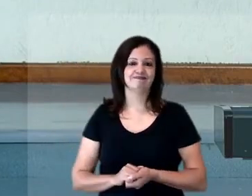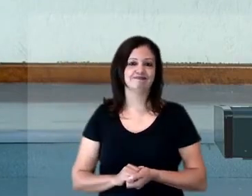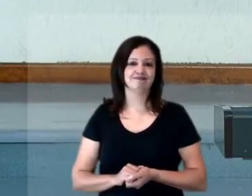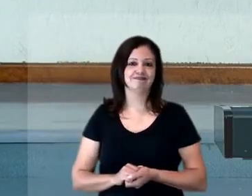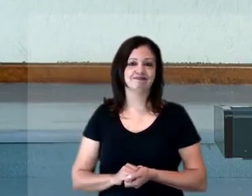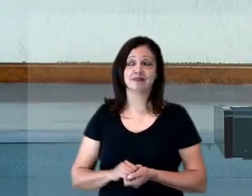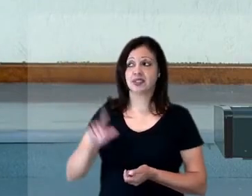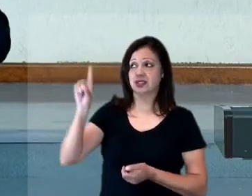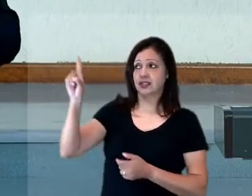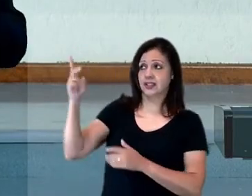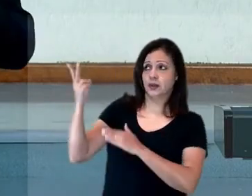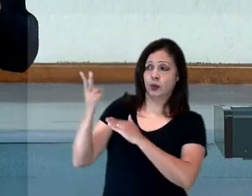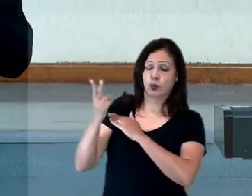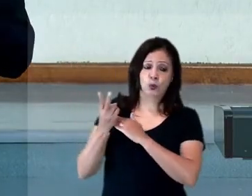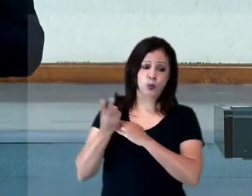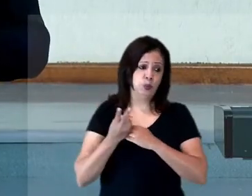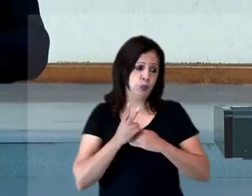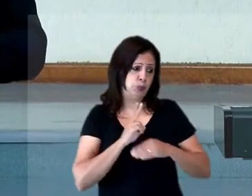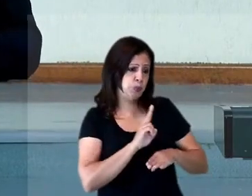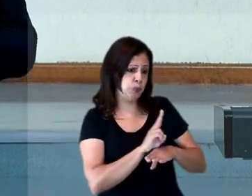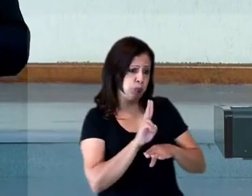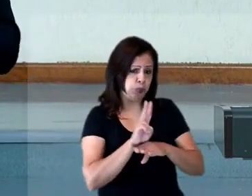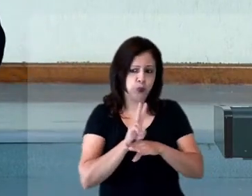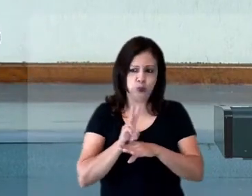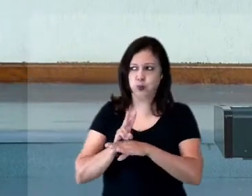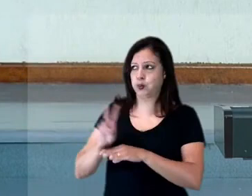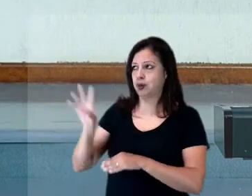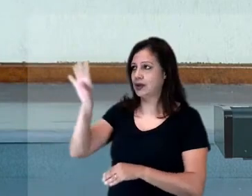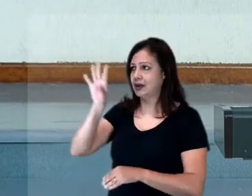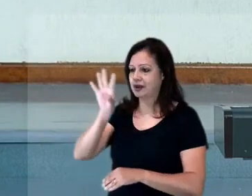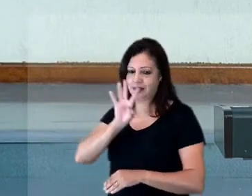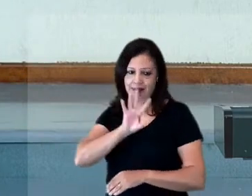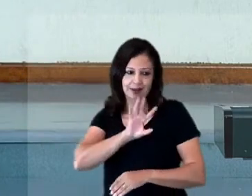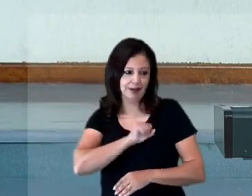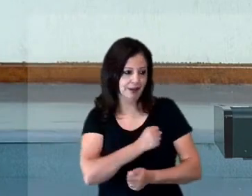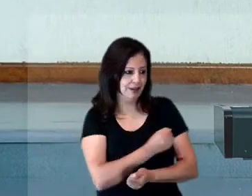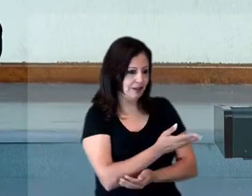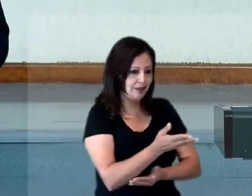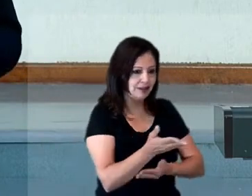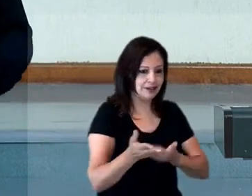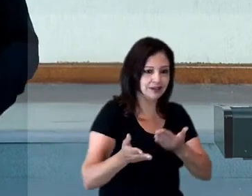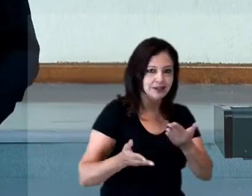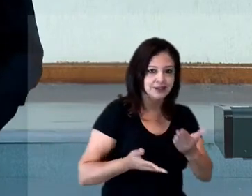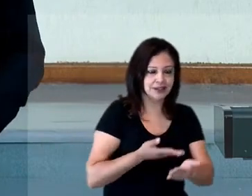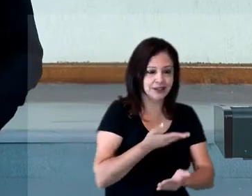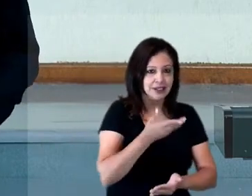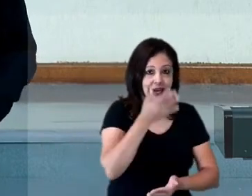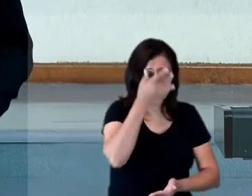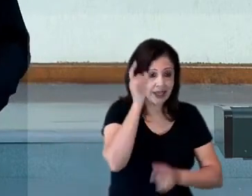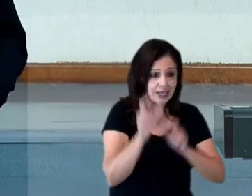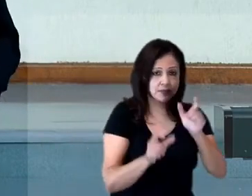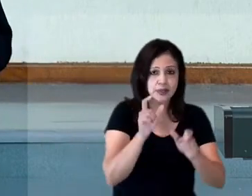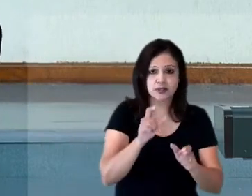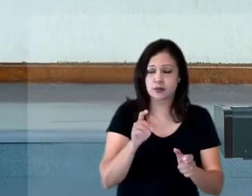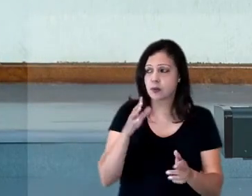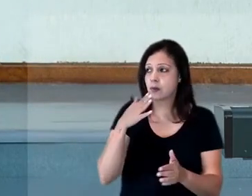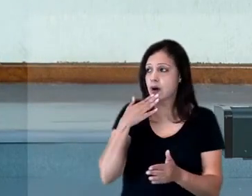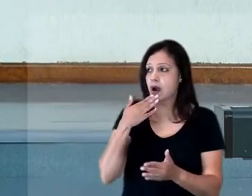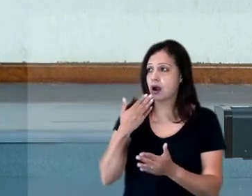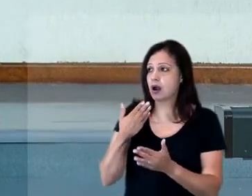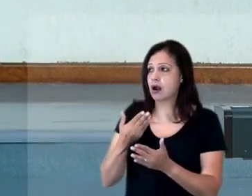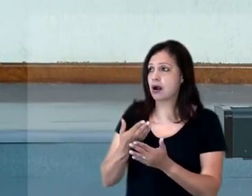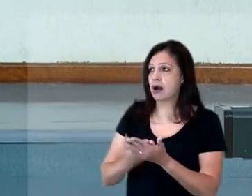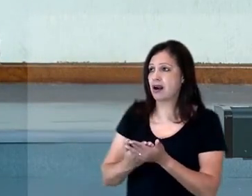cuidado de Deus, as pessoas serão constrangidas, porque esse amor de Deus é imensurável e ele